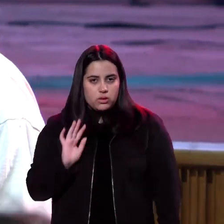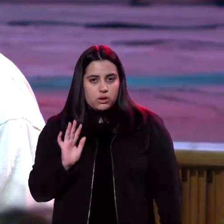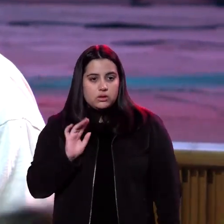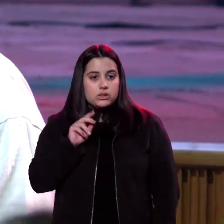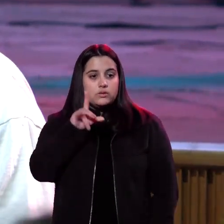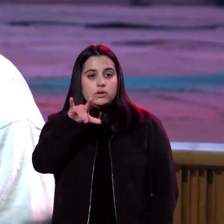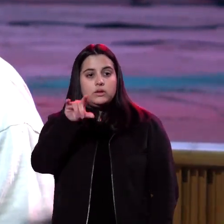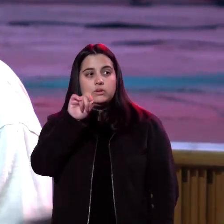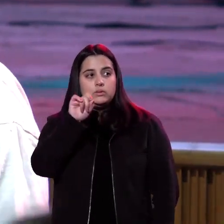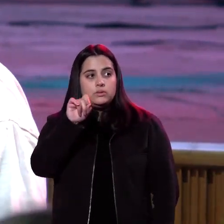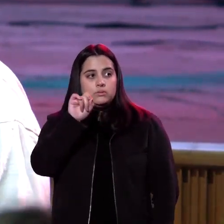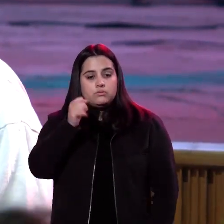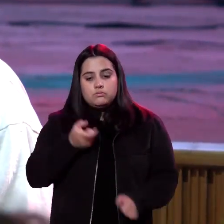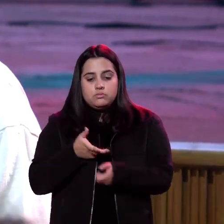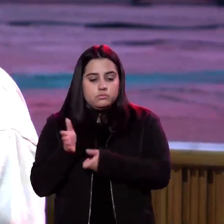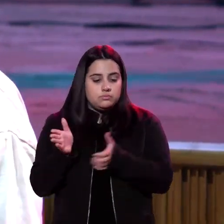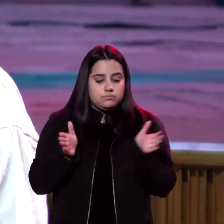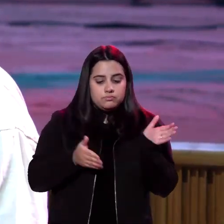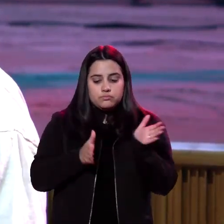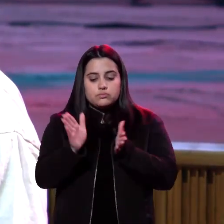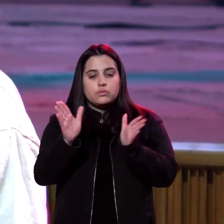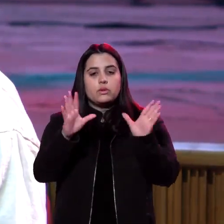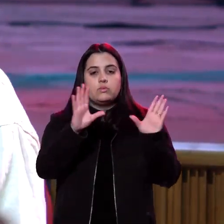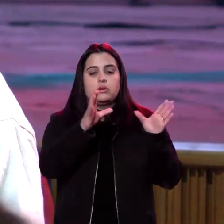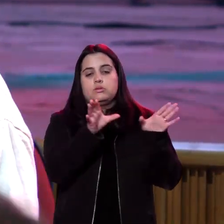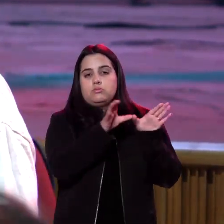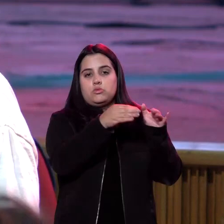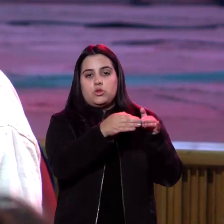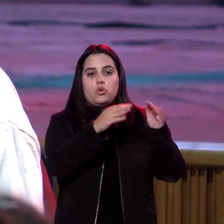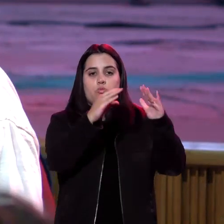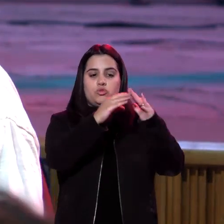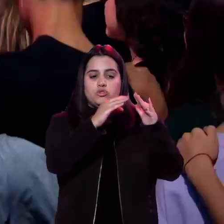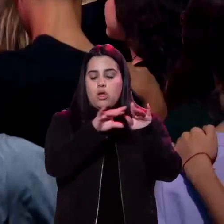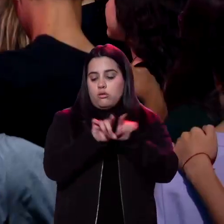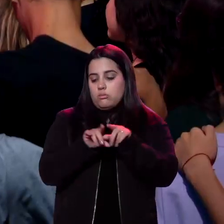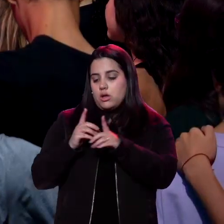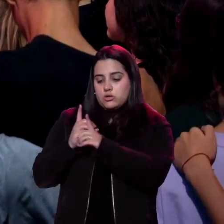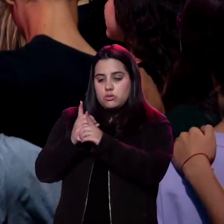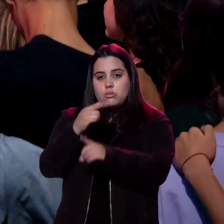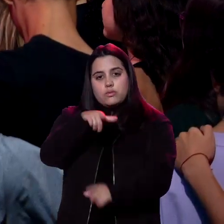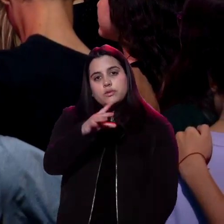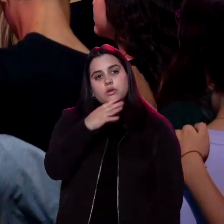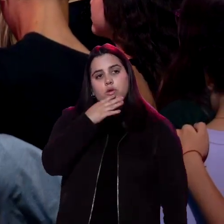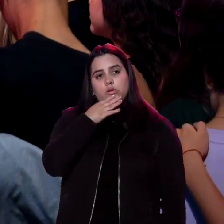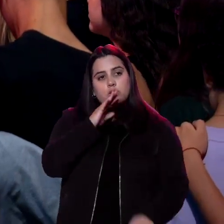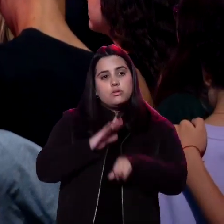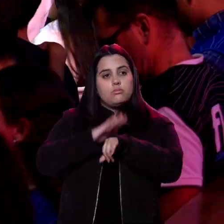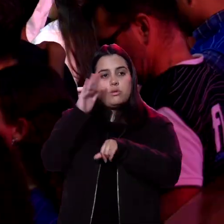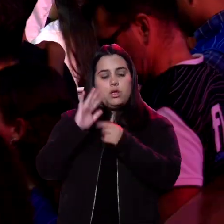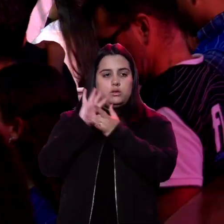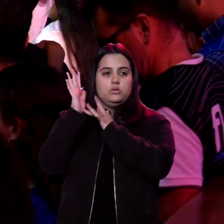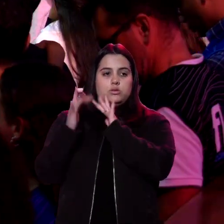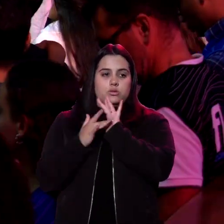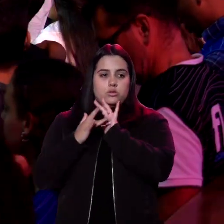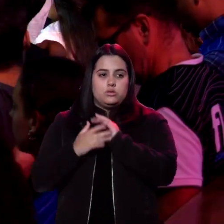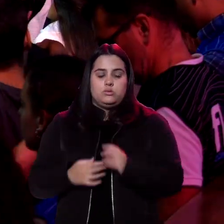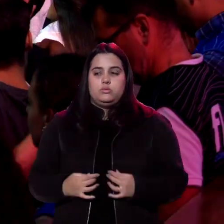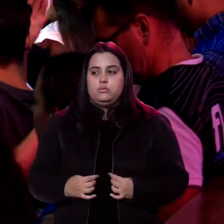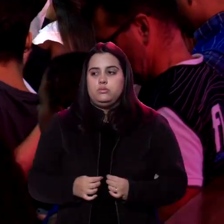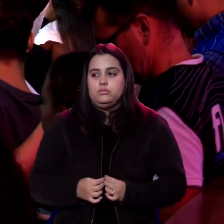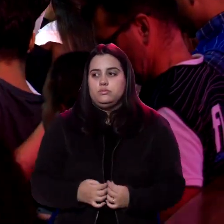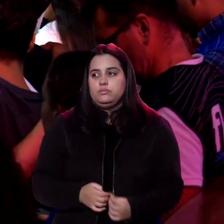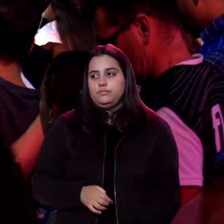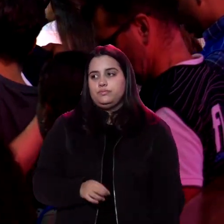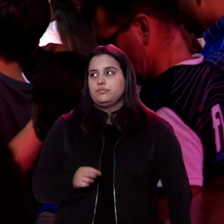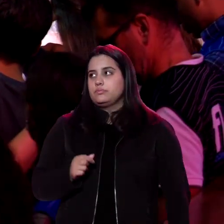te encaminhar para esses grupos de célula e discipulado que eu falei, para você conhecer mais de Jesus. Eu não